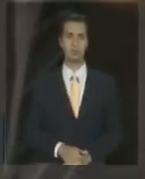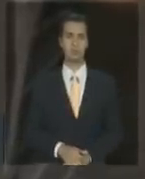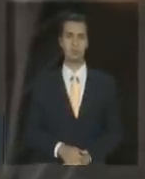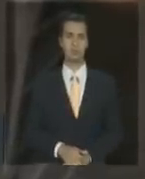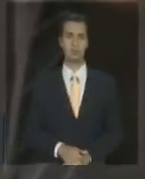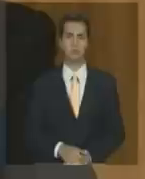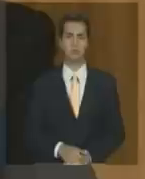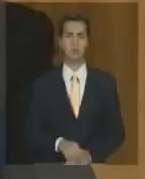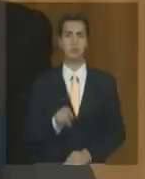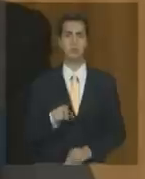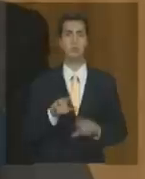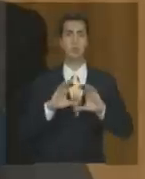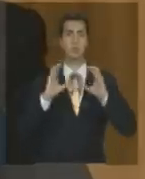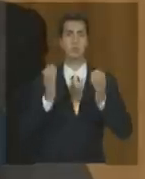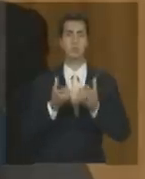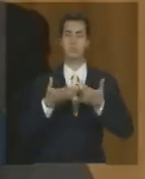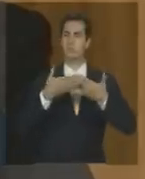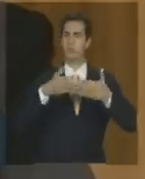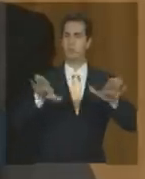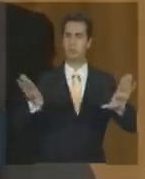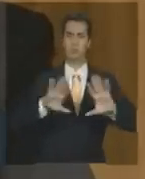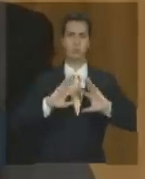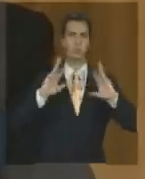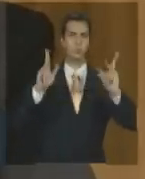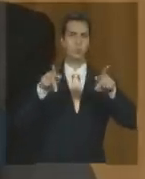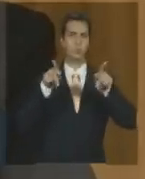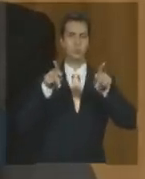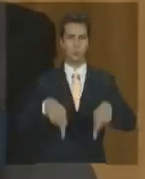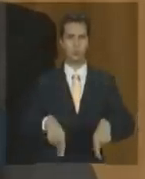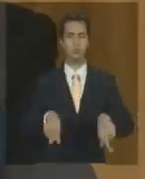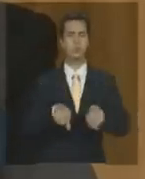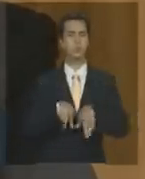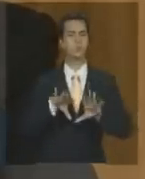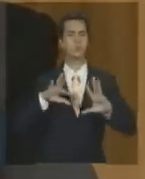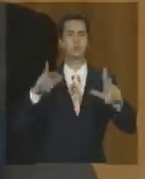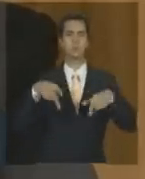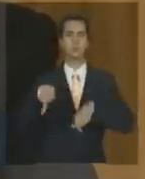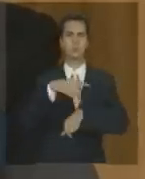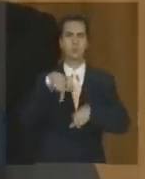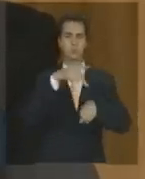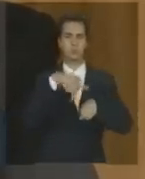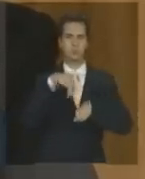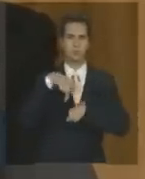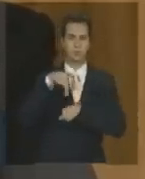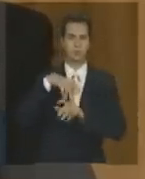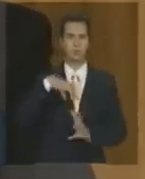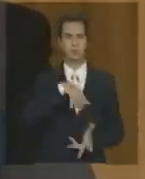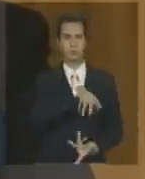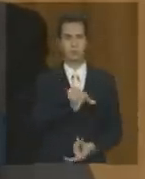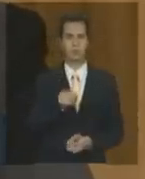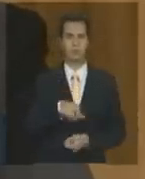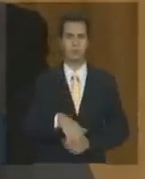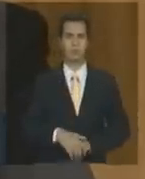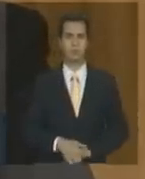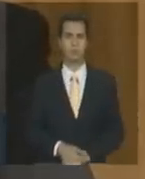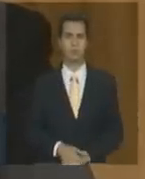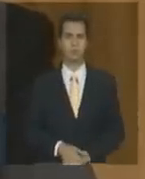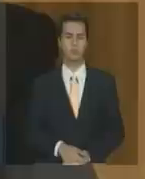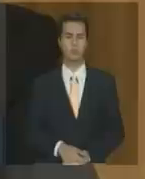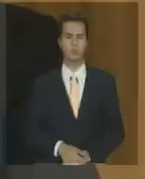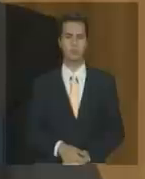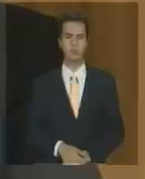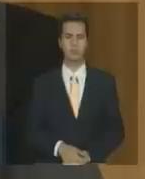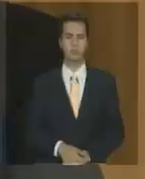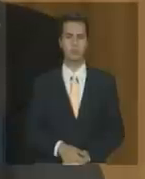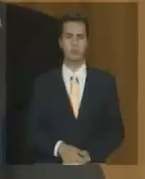uma conferência aberta para todos os povos e todos os países do mundo. Se existem, se são através de